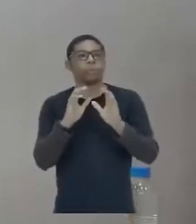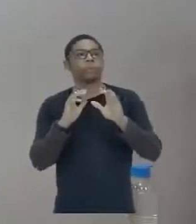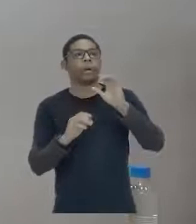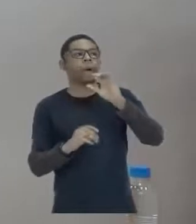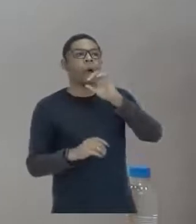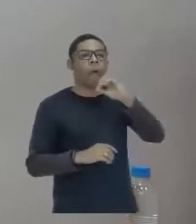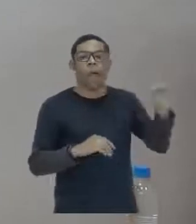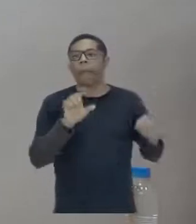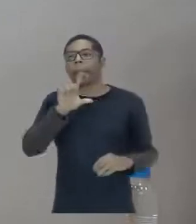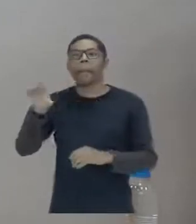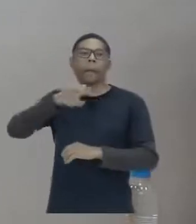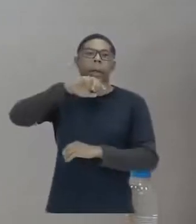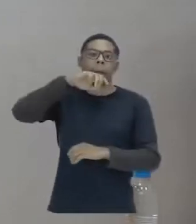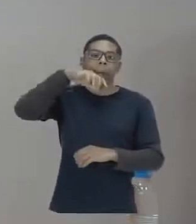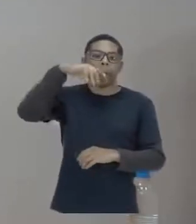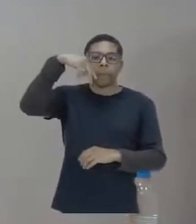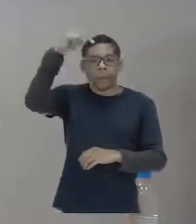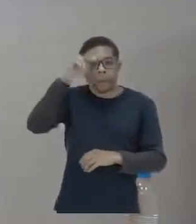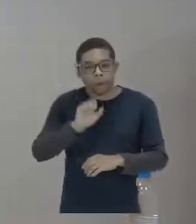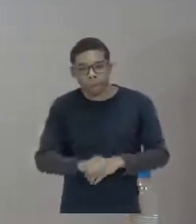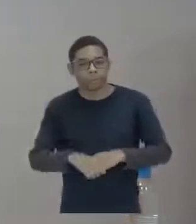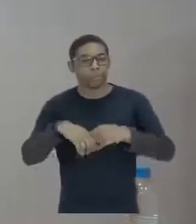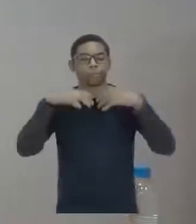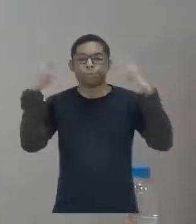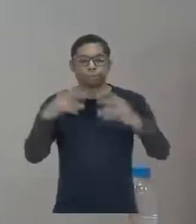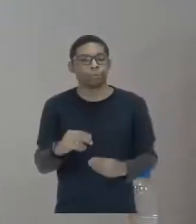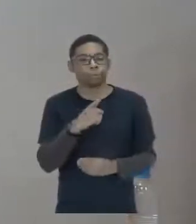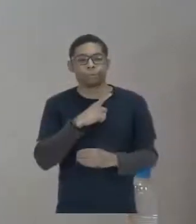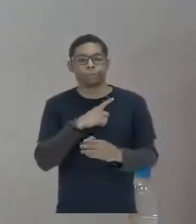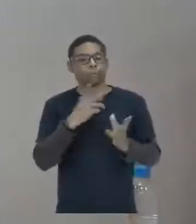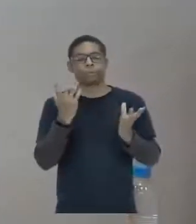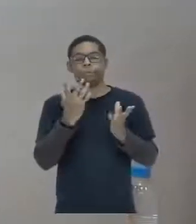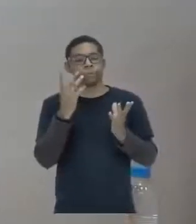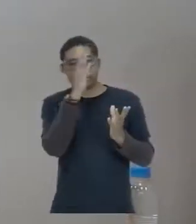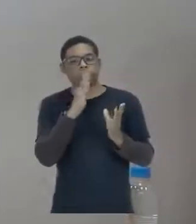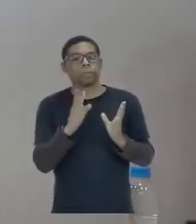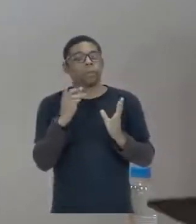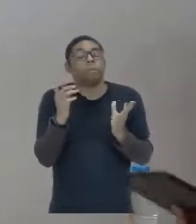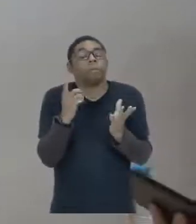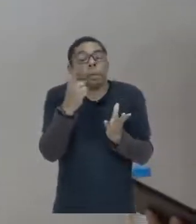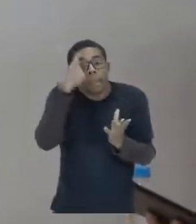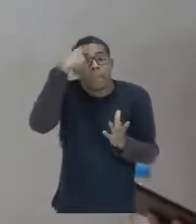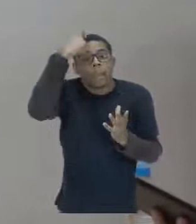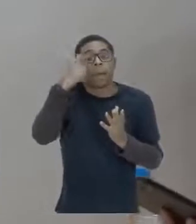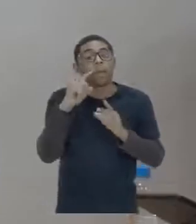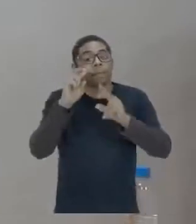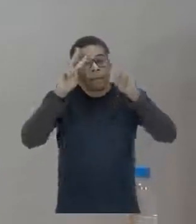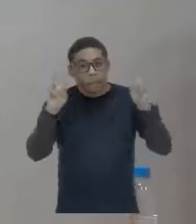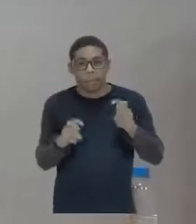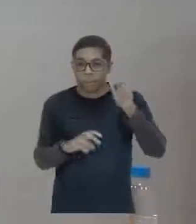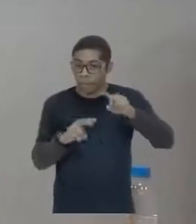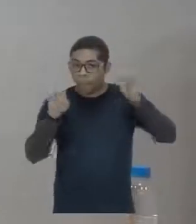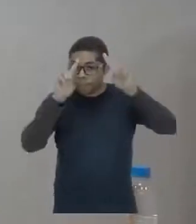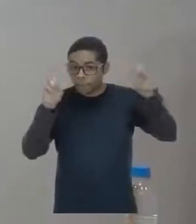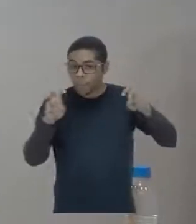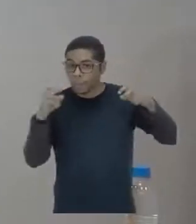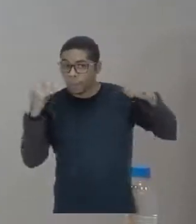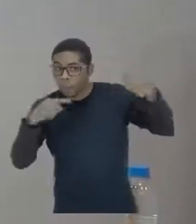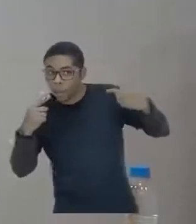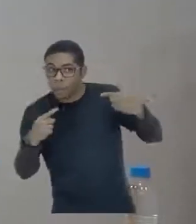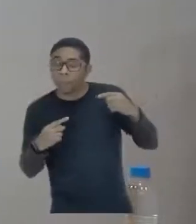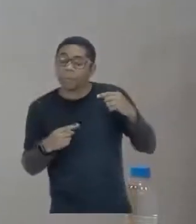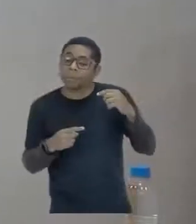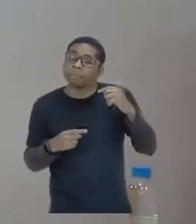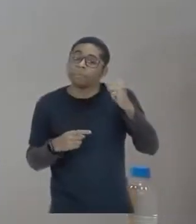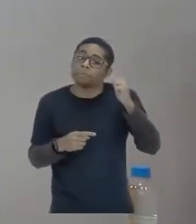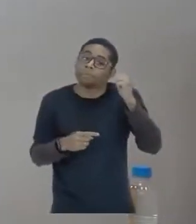seja, animais são maltratados, animais silvestres, ou seja, a ideia aqui é que você se posicione em relação a esse tema. É um tema polêmico? Sim, é um